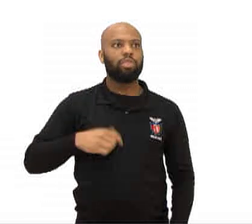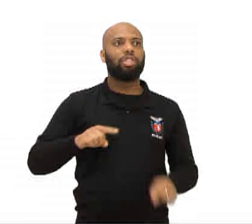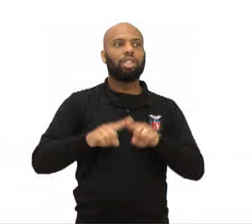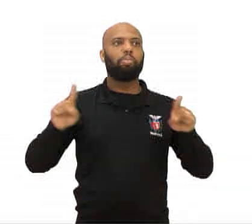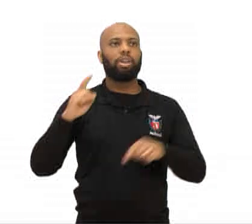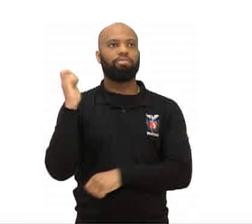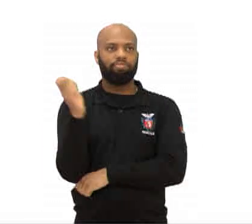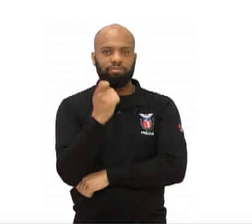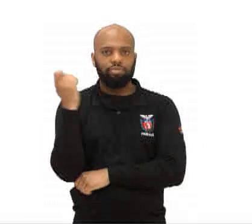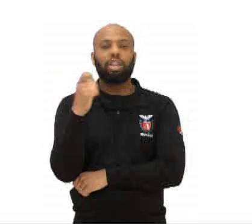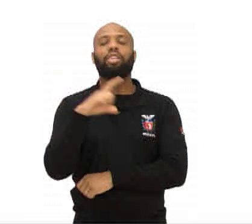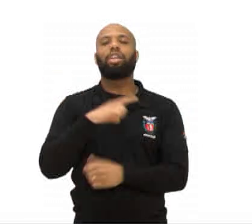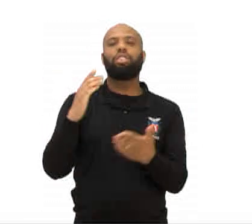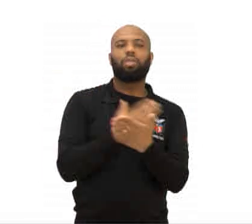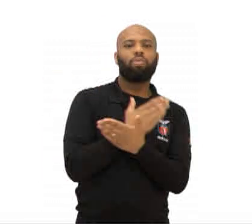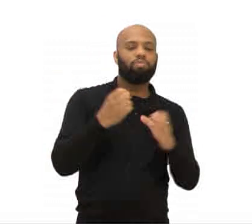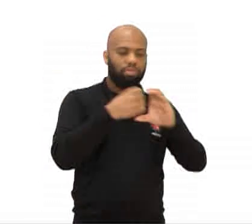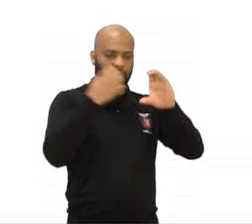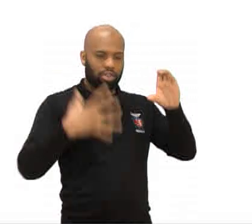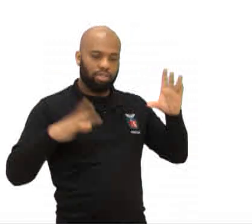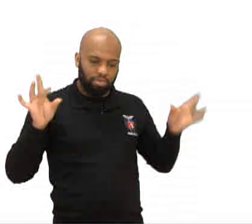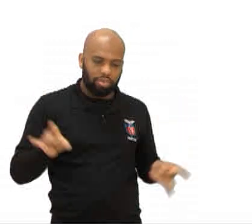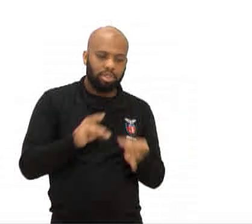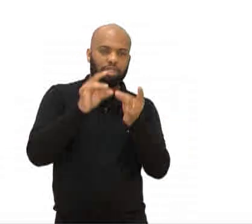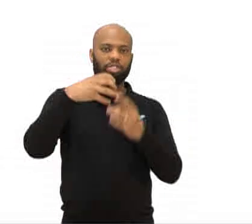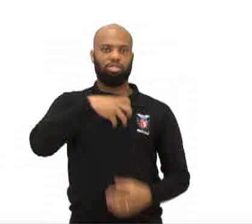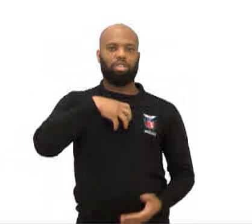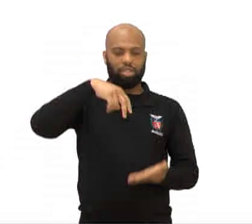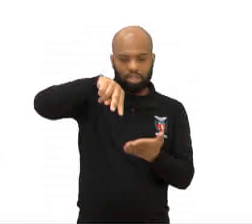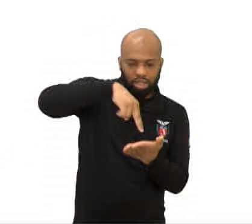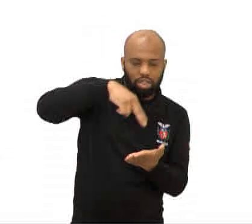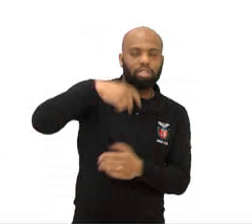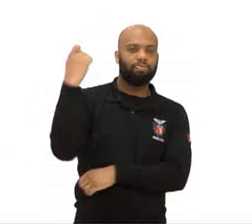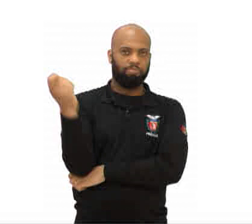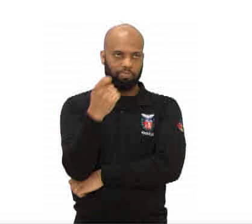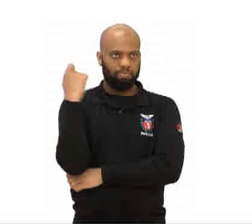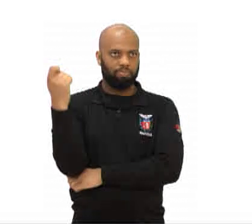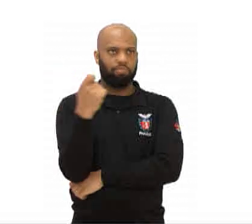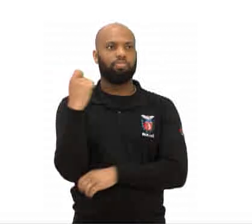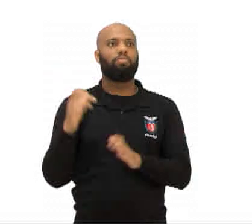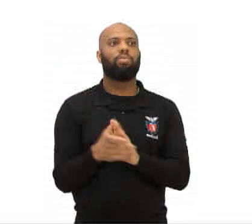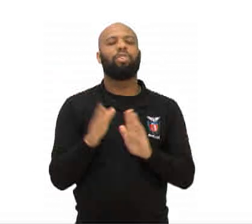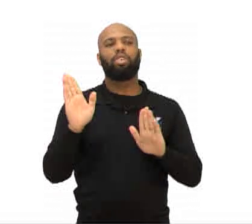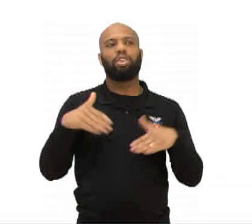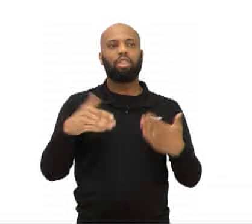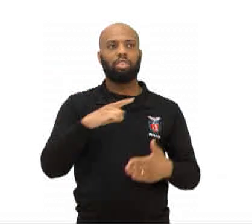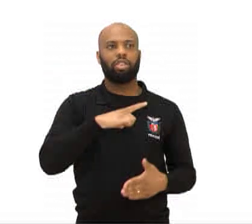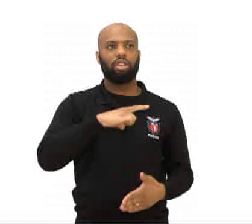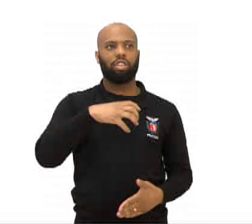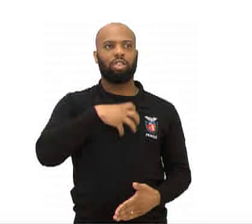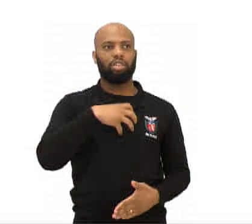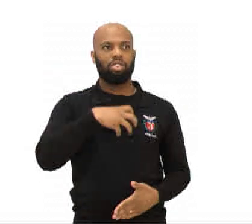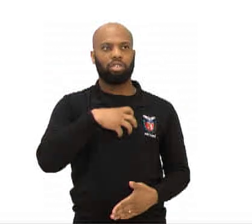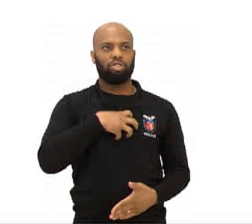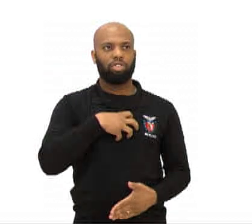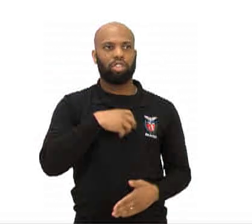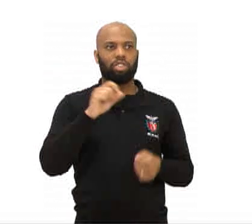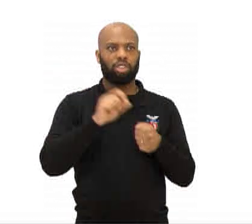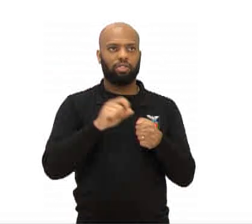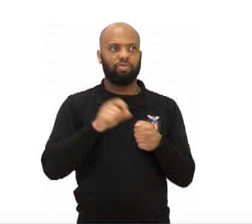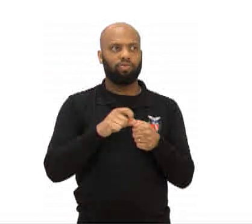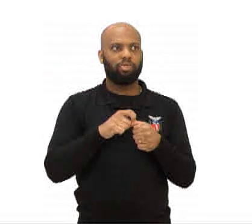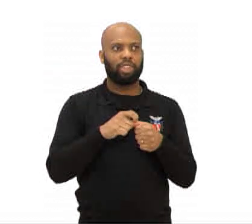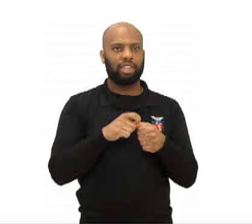características específicas de serem dançadas no Rio Grande do Sul. Então, tem lá a chamada vaneirada, né, que